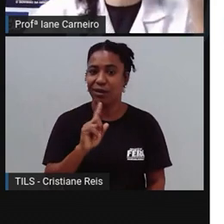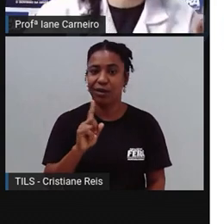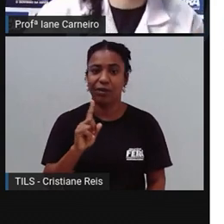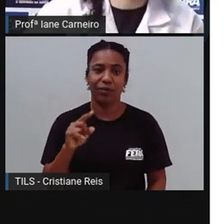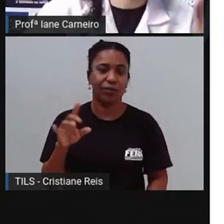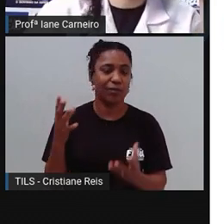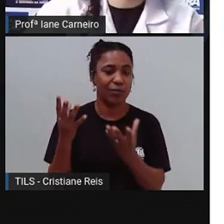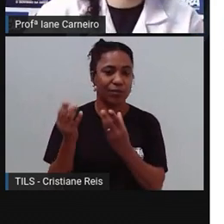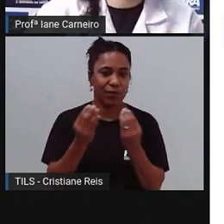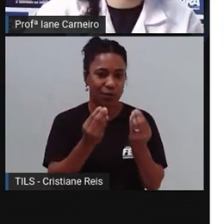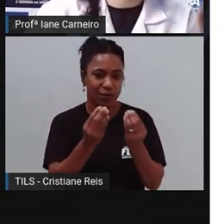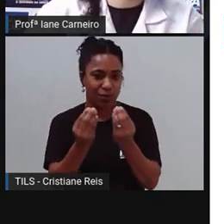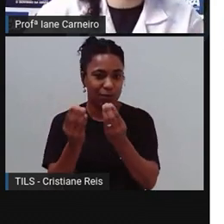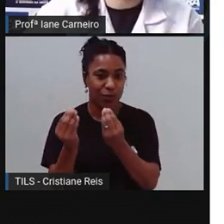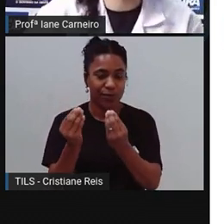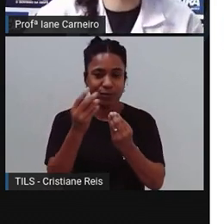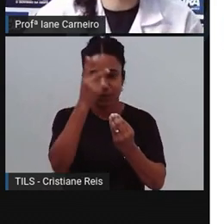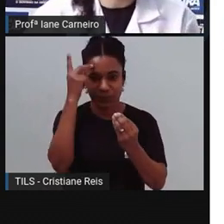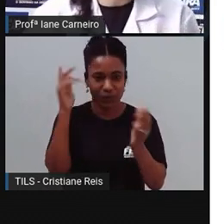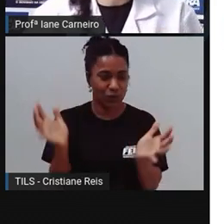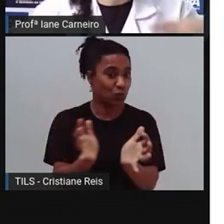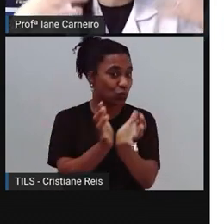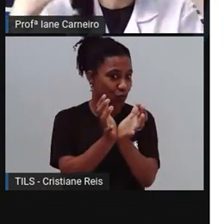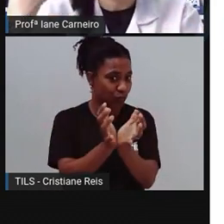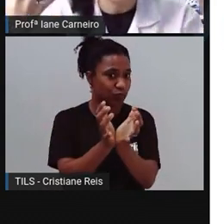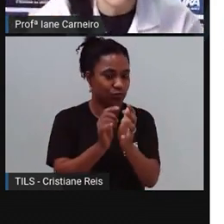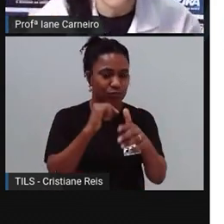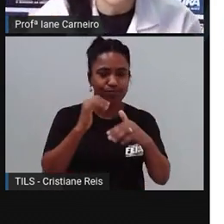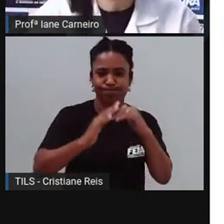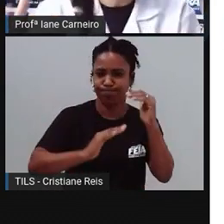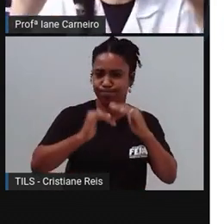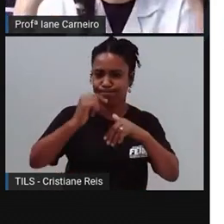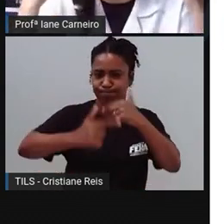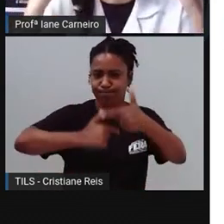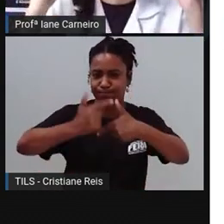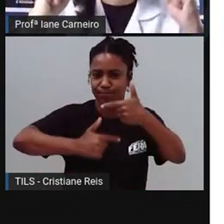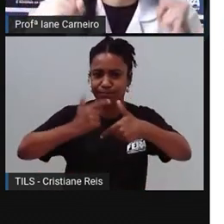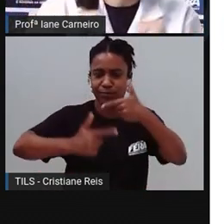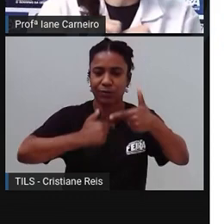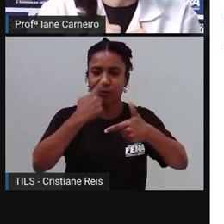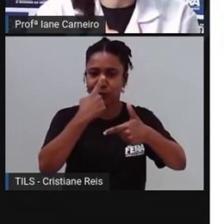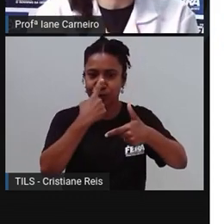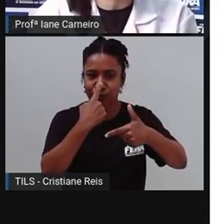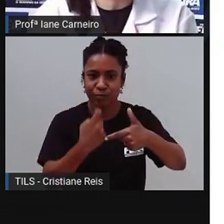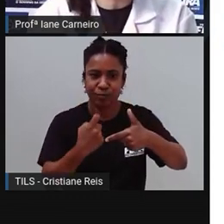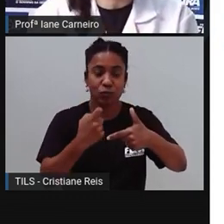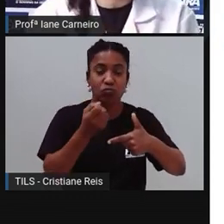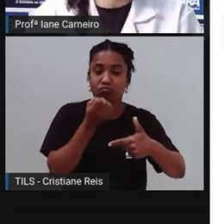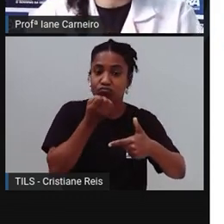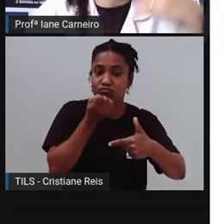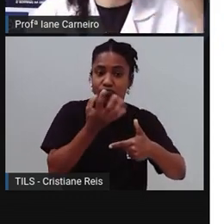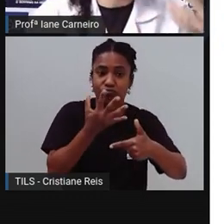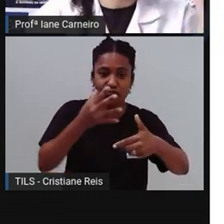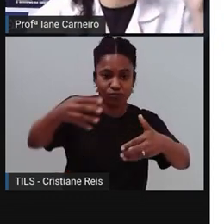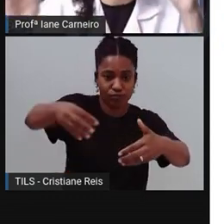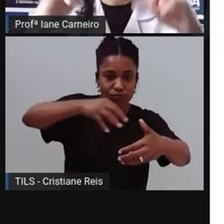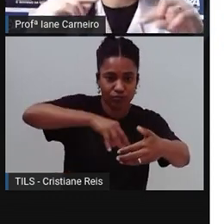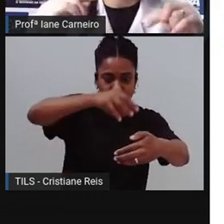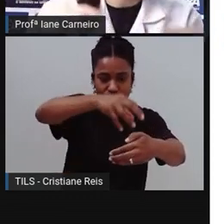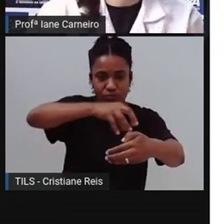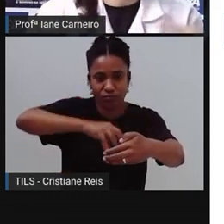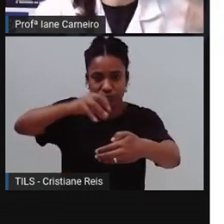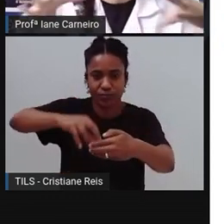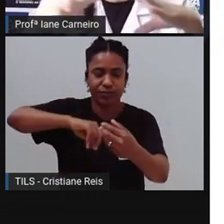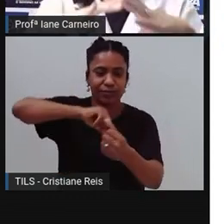muitos profissionais de reciclagem, eles sobrevivem coletando esse material, né? Então eles passam, vocês já devem